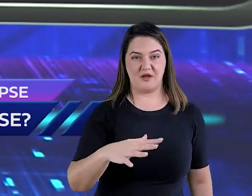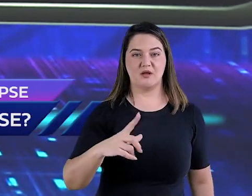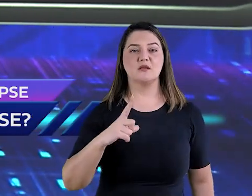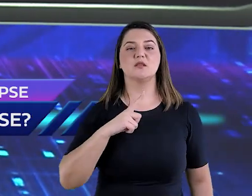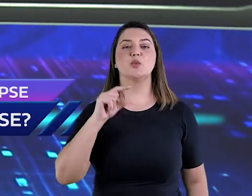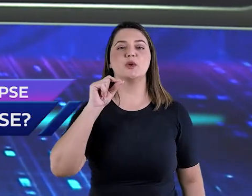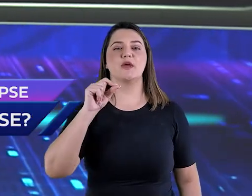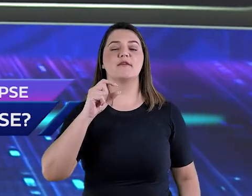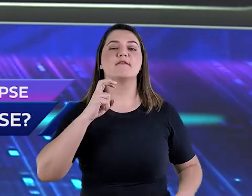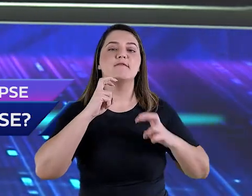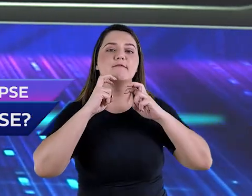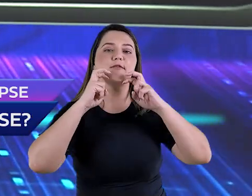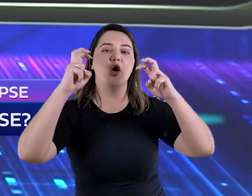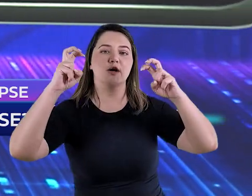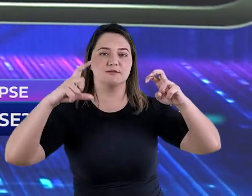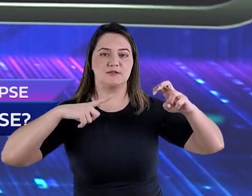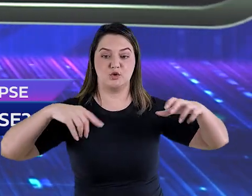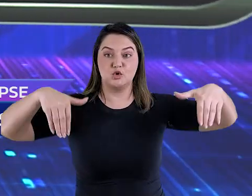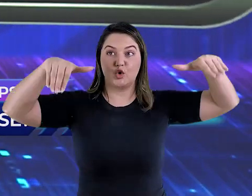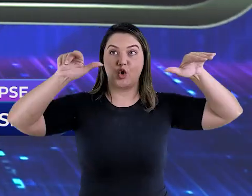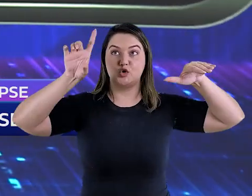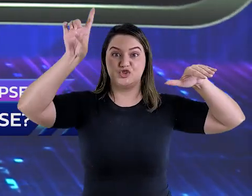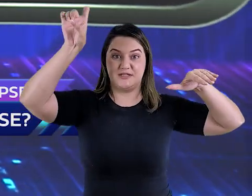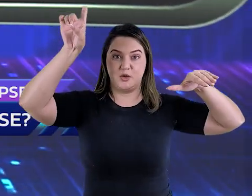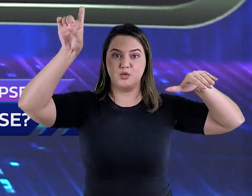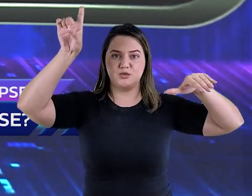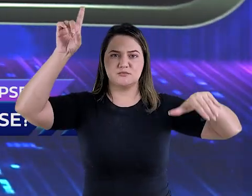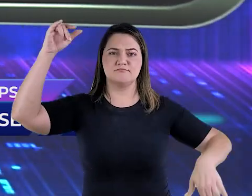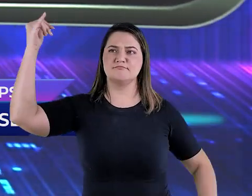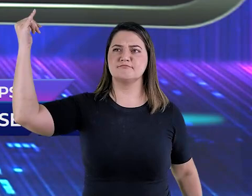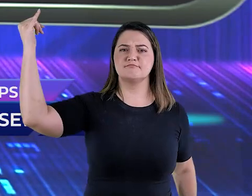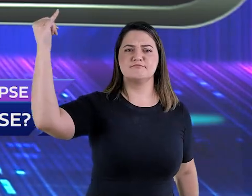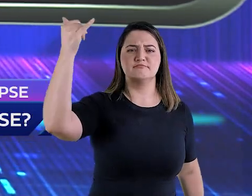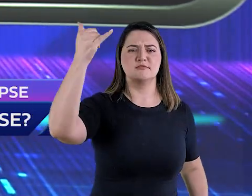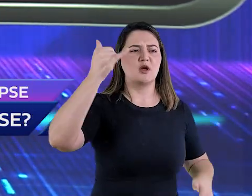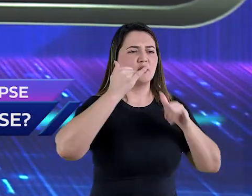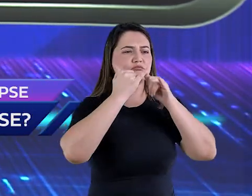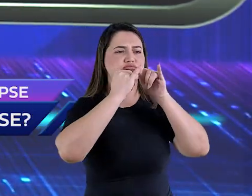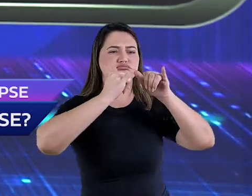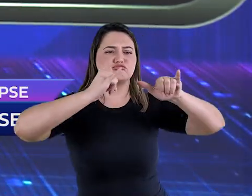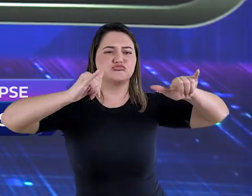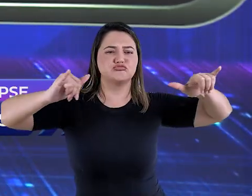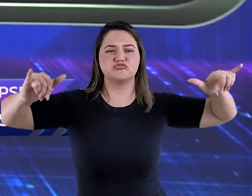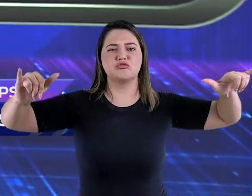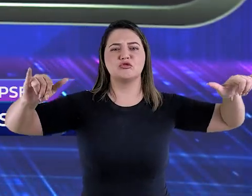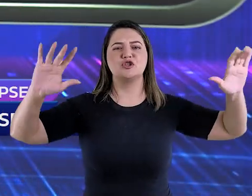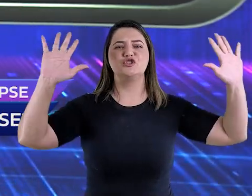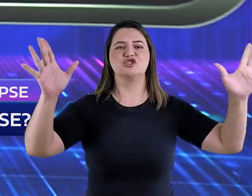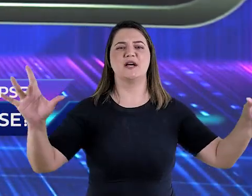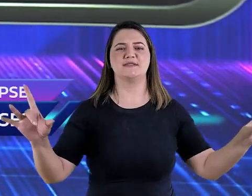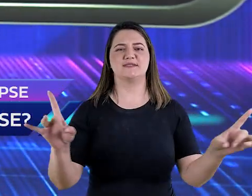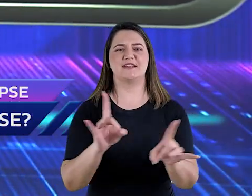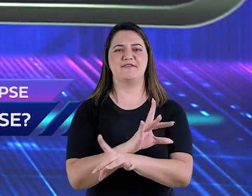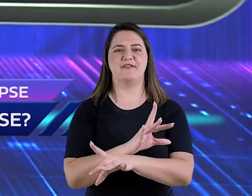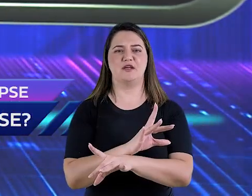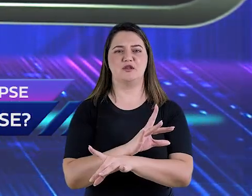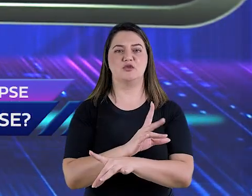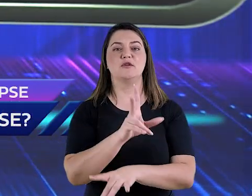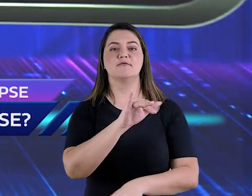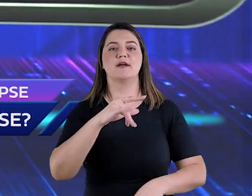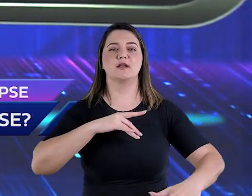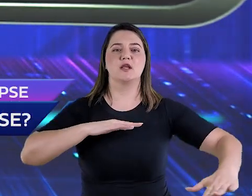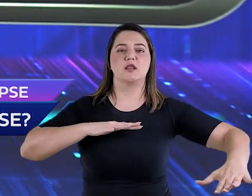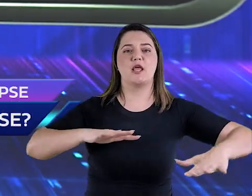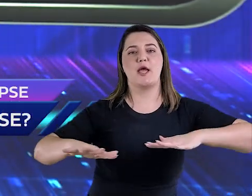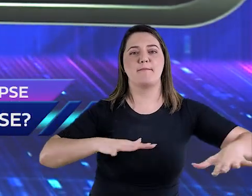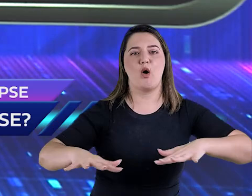voz do santuário do lado do trono dizendo: está feito. Um terremoto mundial acontece e